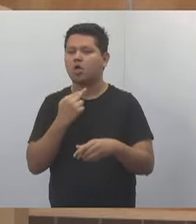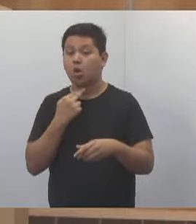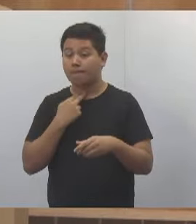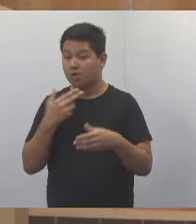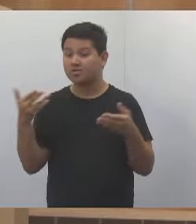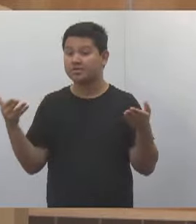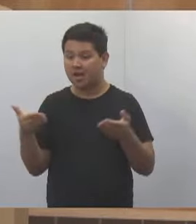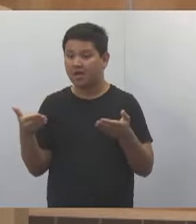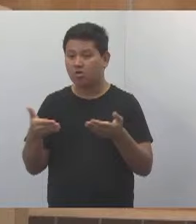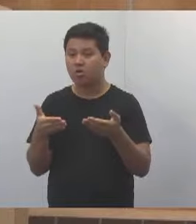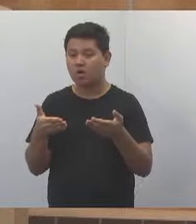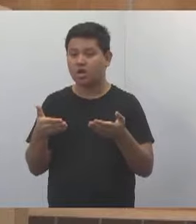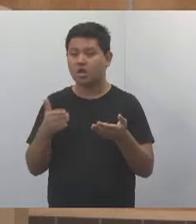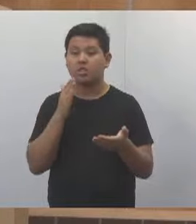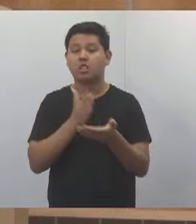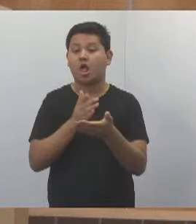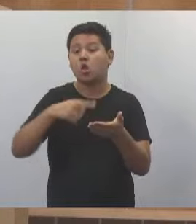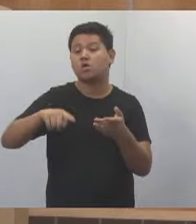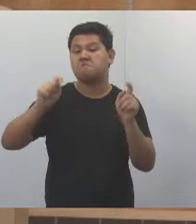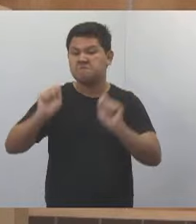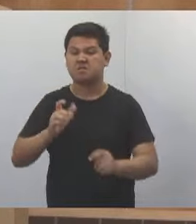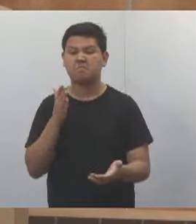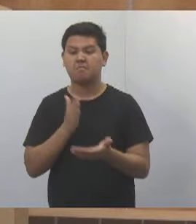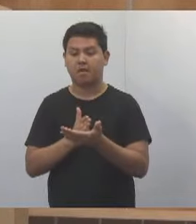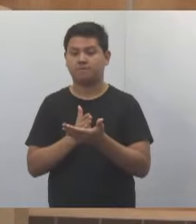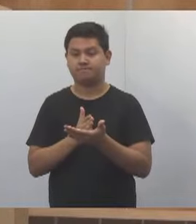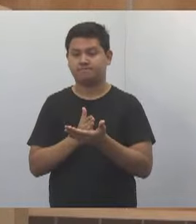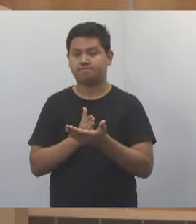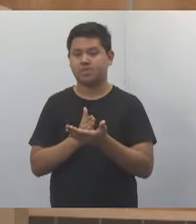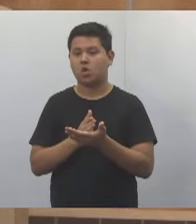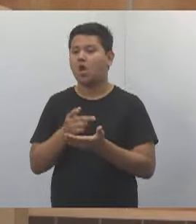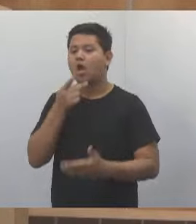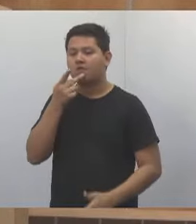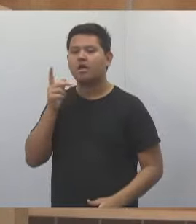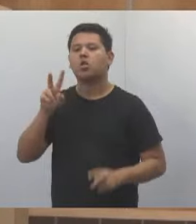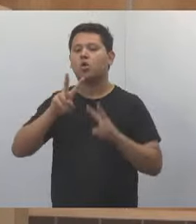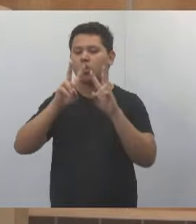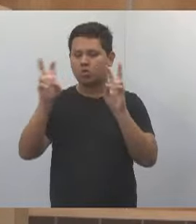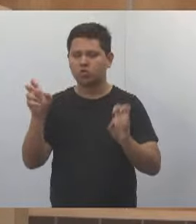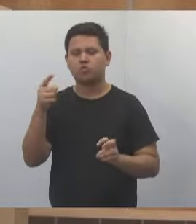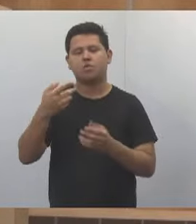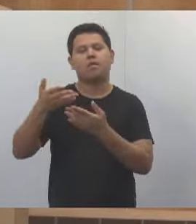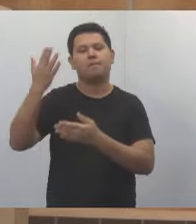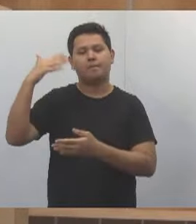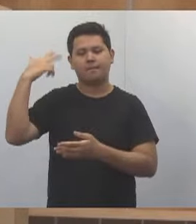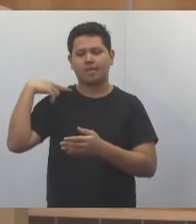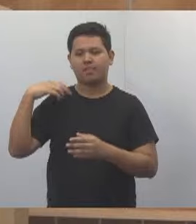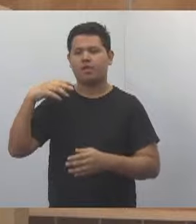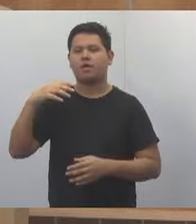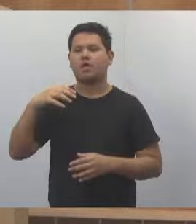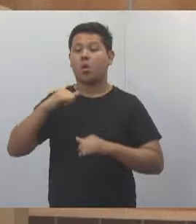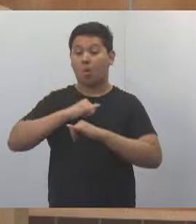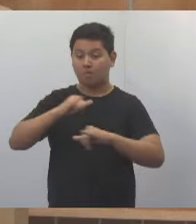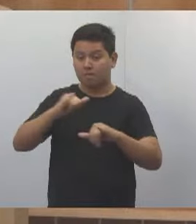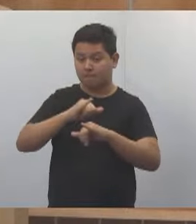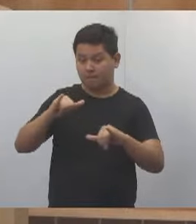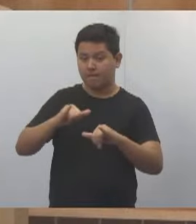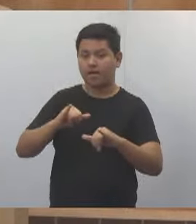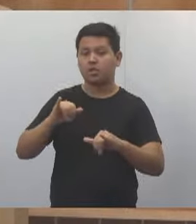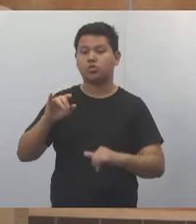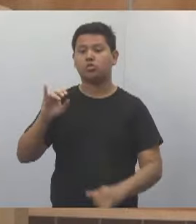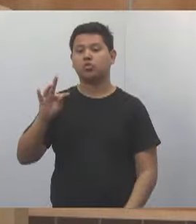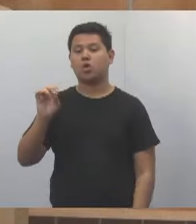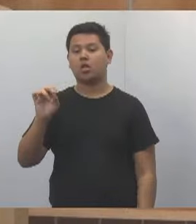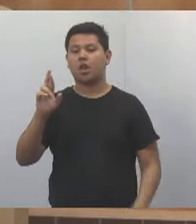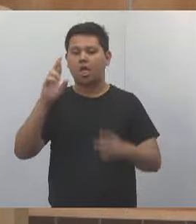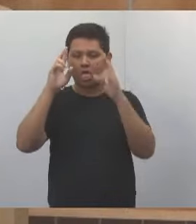do campeonato agora, chegou a hora de dar um basta. A gente falou muito, né, Abner, na campanha, a questão da tolerância zero. Então, a